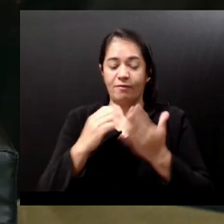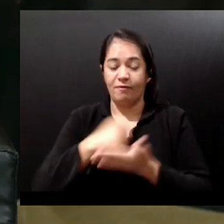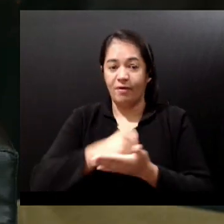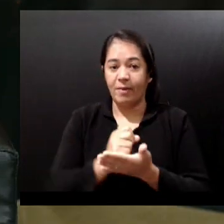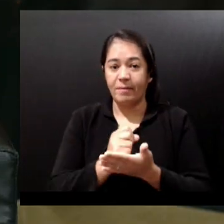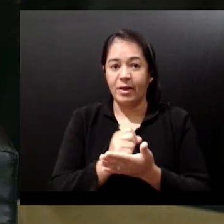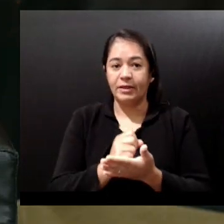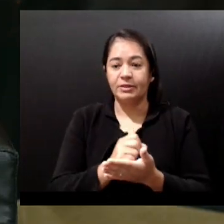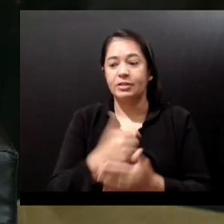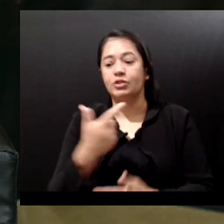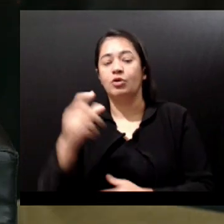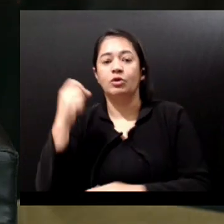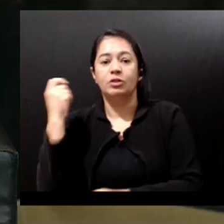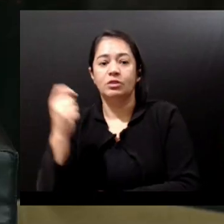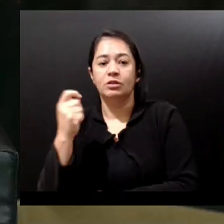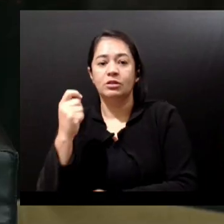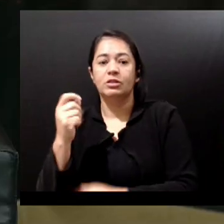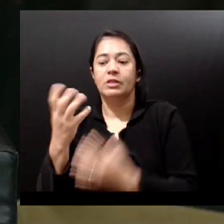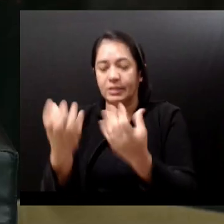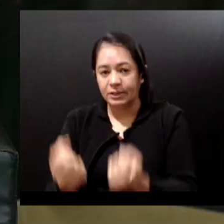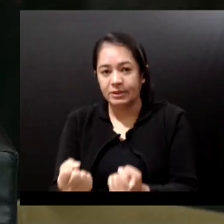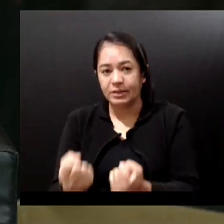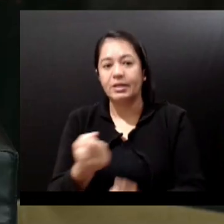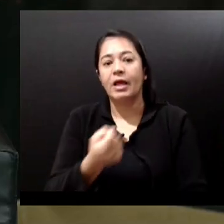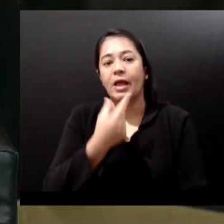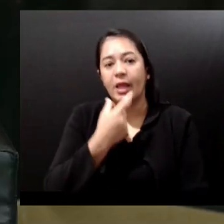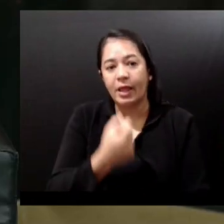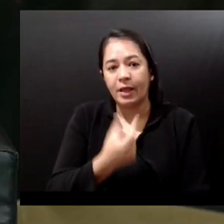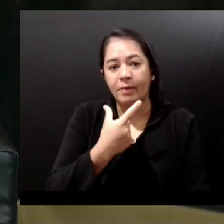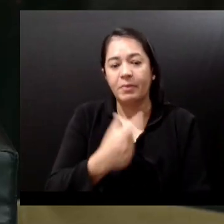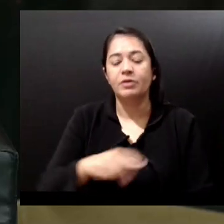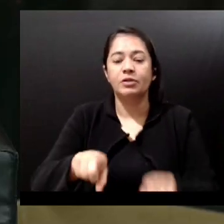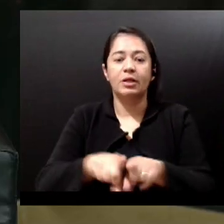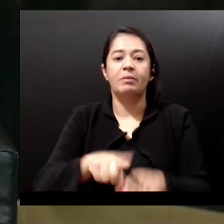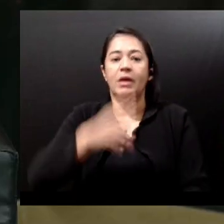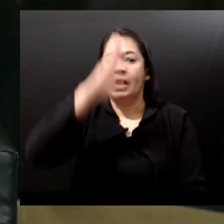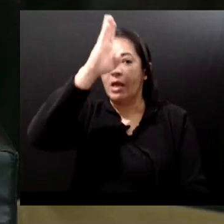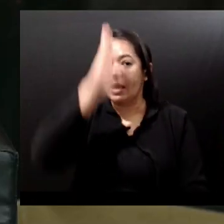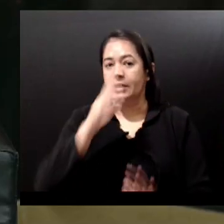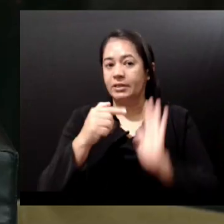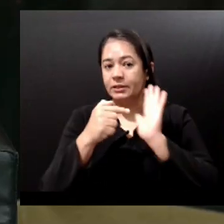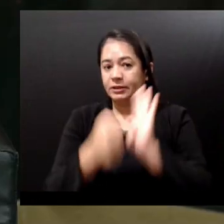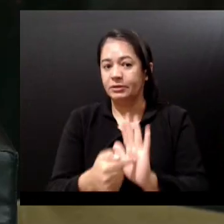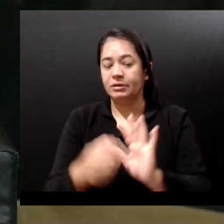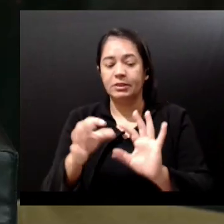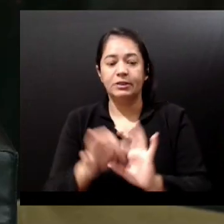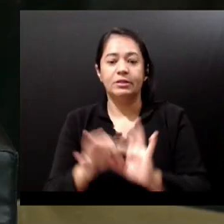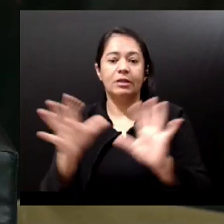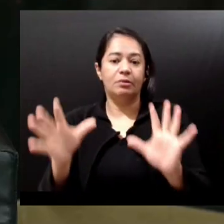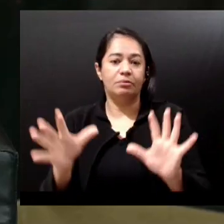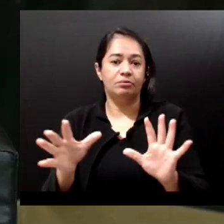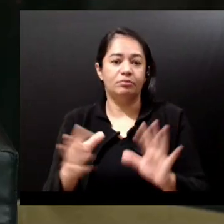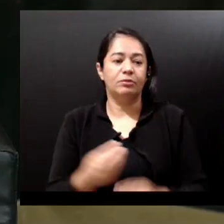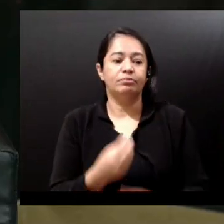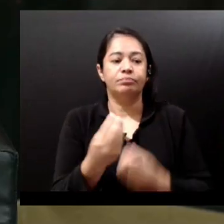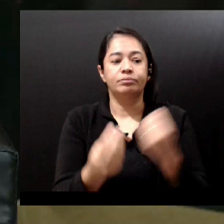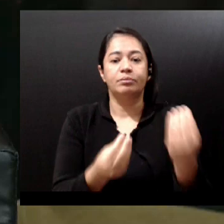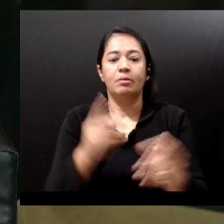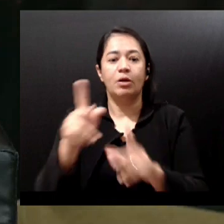doações de medicamentos, inclusive amostras grátis, e disponibilizá-los gratuitamente à população, claro, sempre